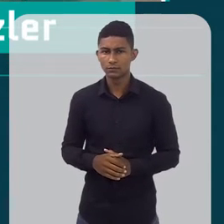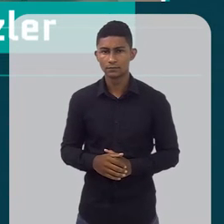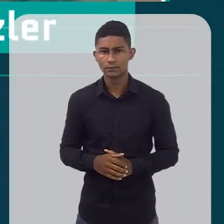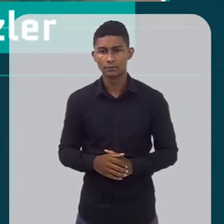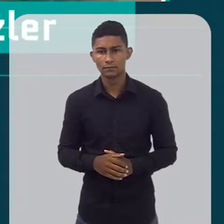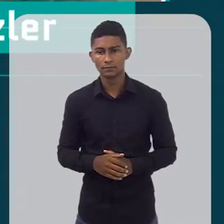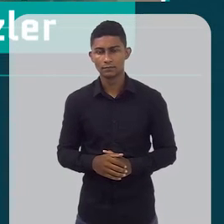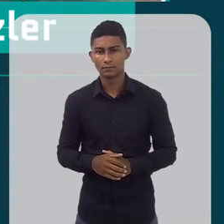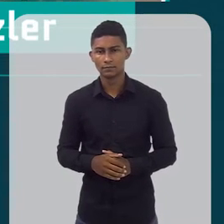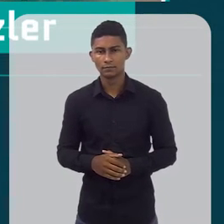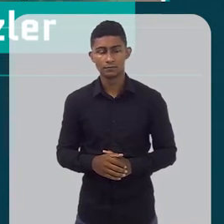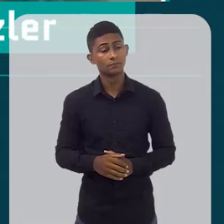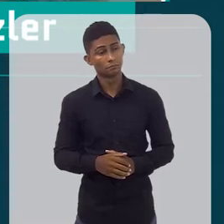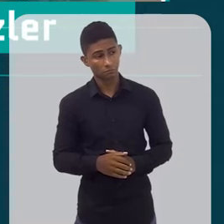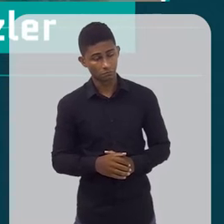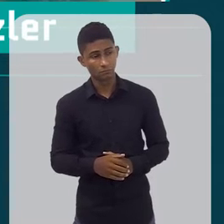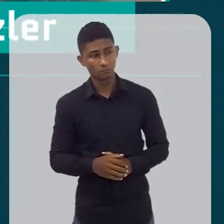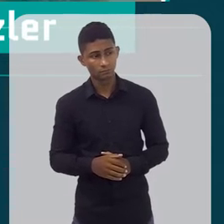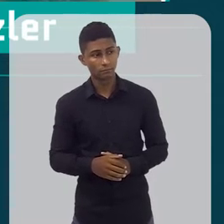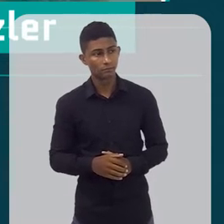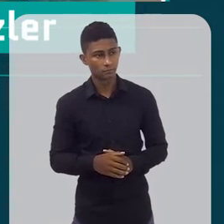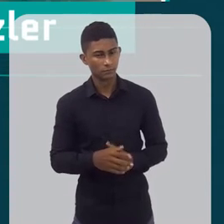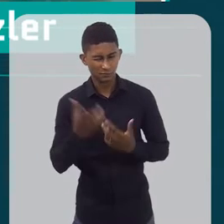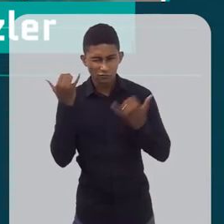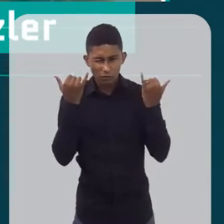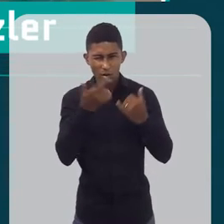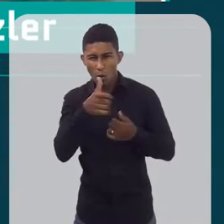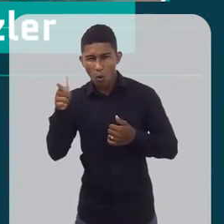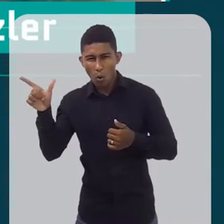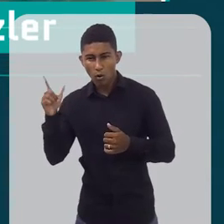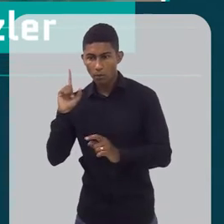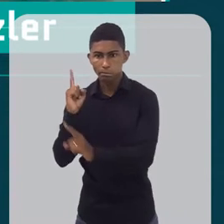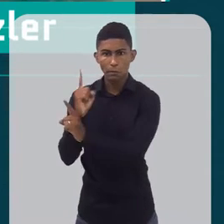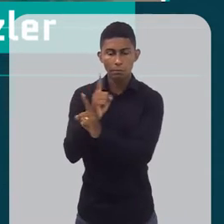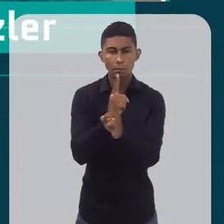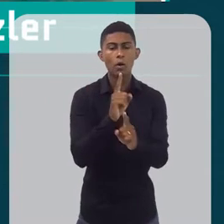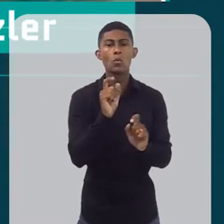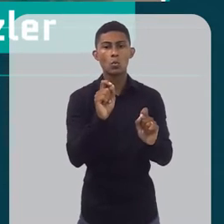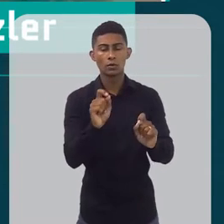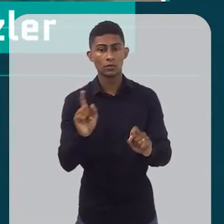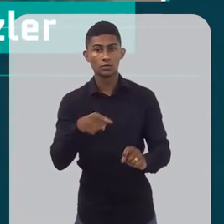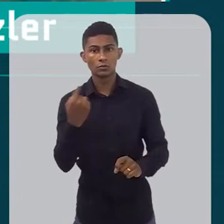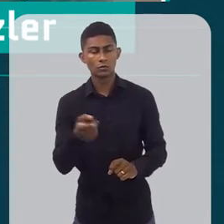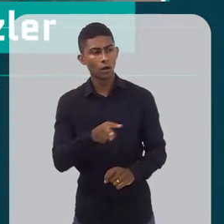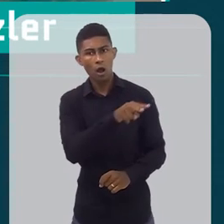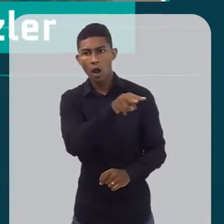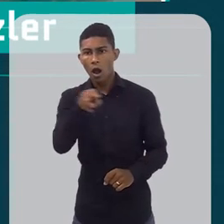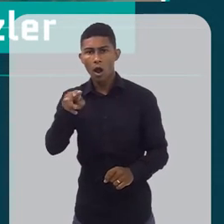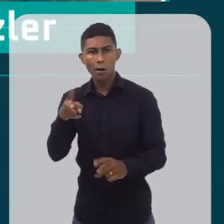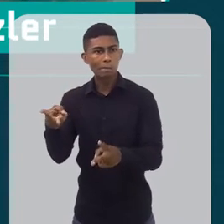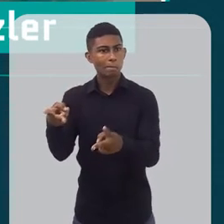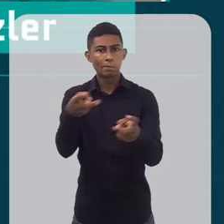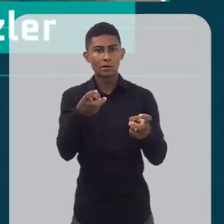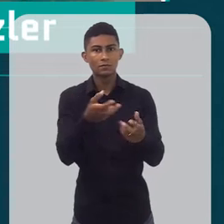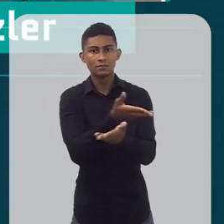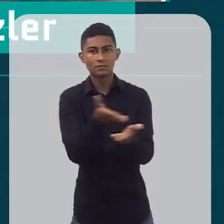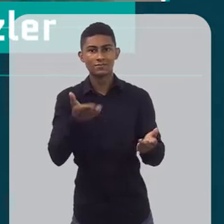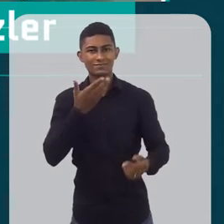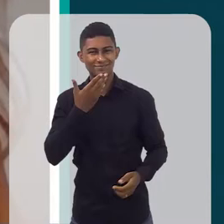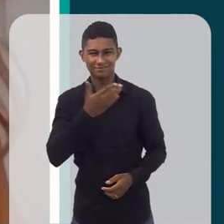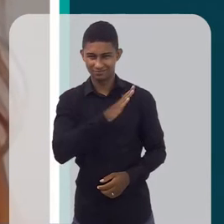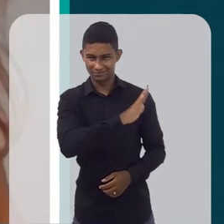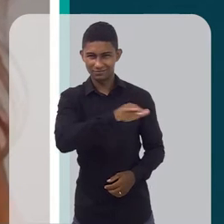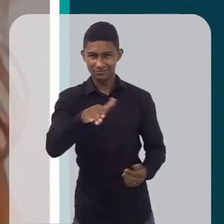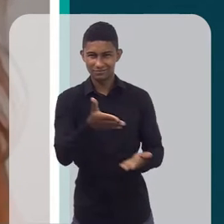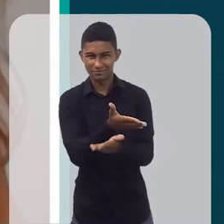que pode Então, as ter esse quadro crianças, que a senhora e é falou outro aqui? dado. Outros dados alarmantes. A gente tem visto o aumento muito